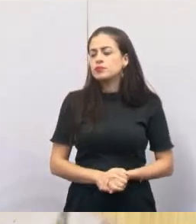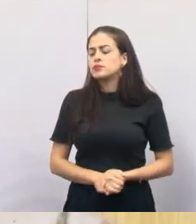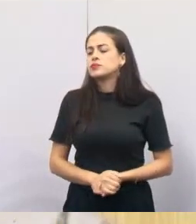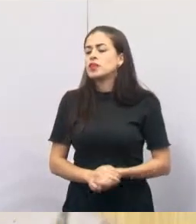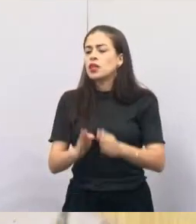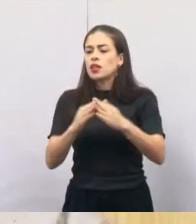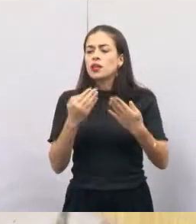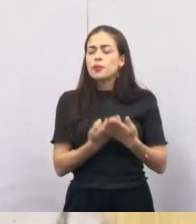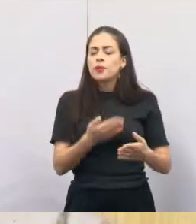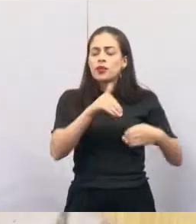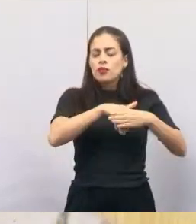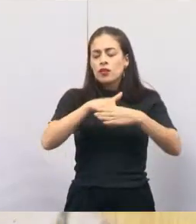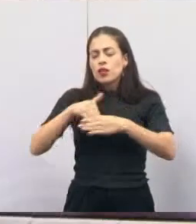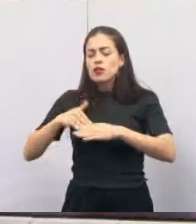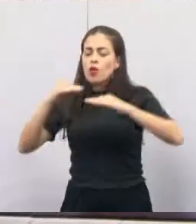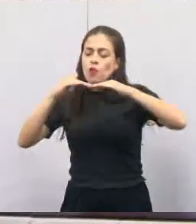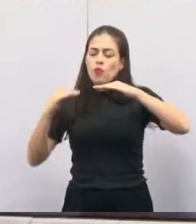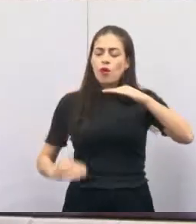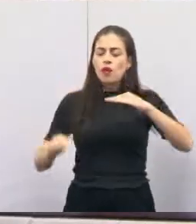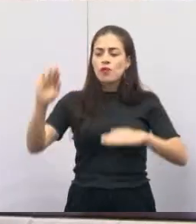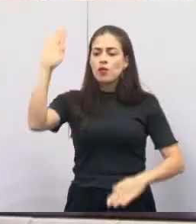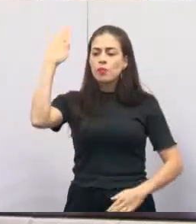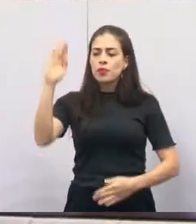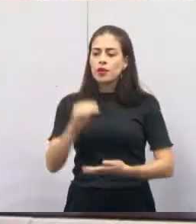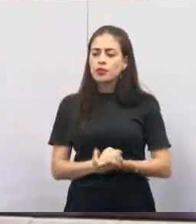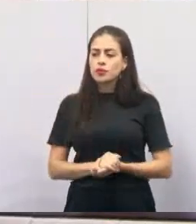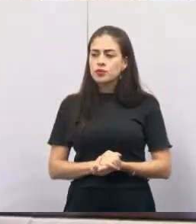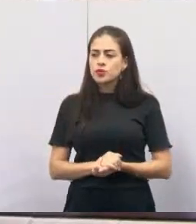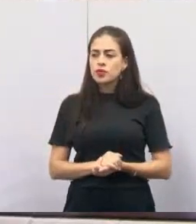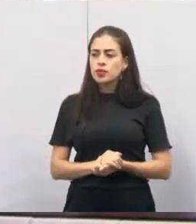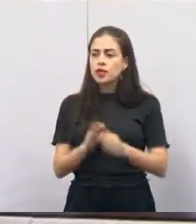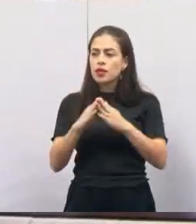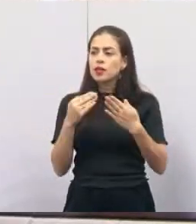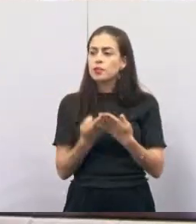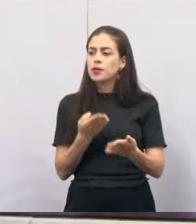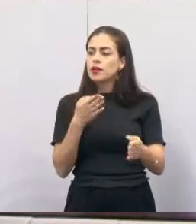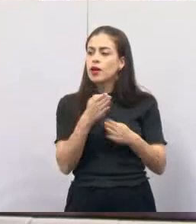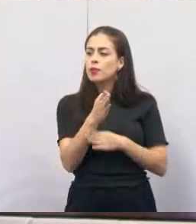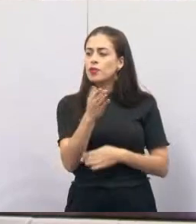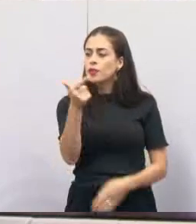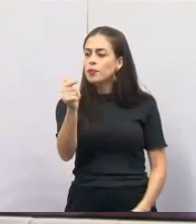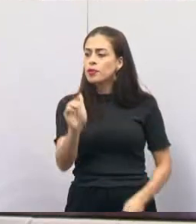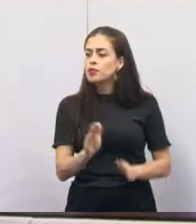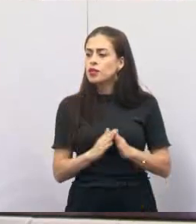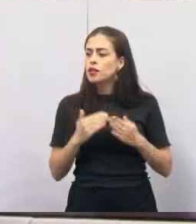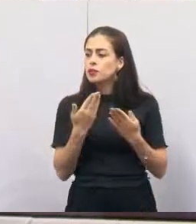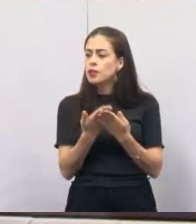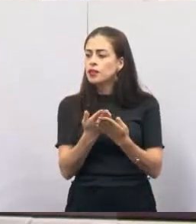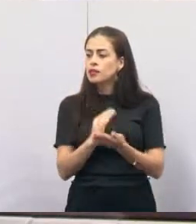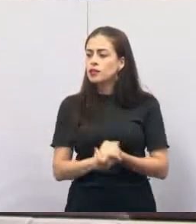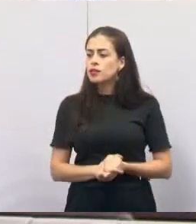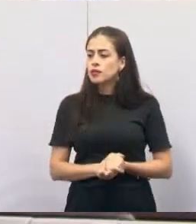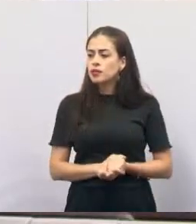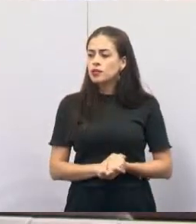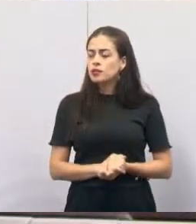O requerimento está em votação. Os que forem contrários, por favor, se manifestem levantando os braços. Requerimento aprovado. Próximo requerimento.